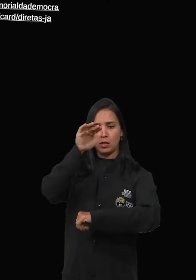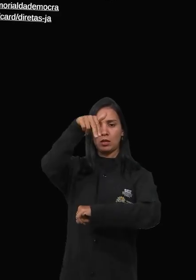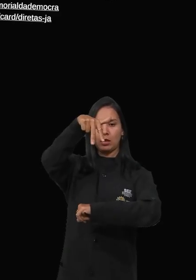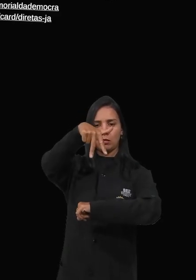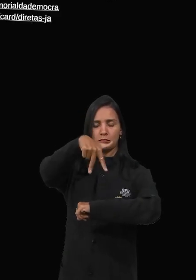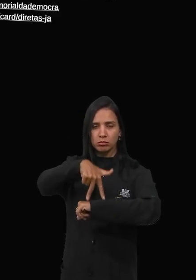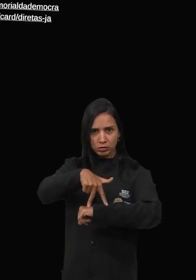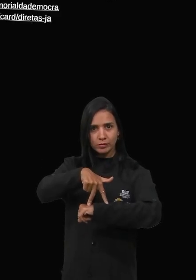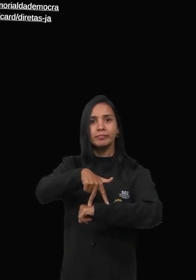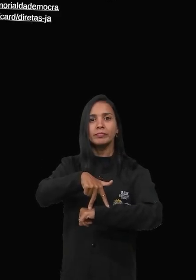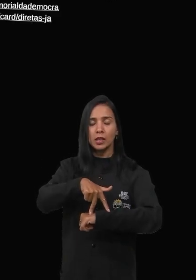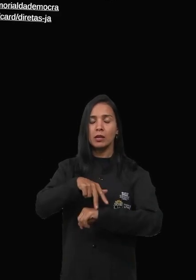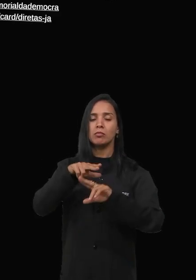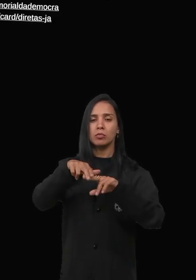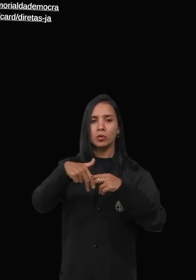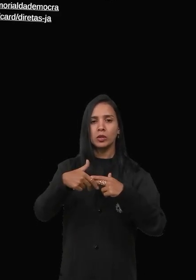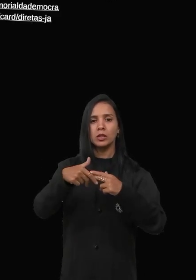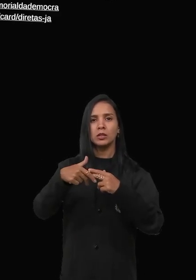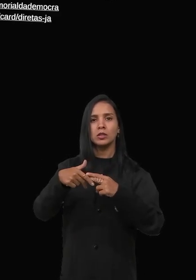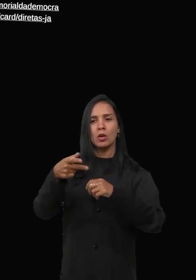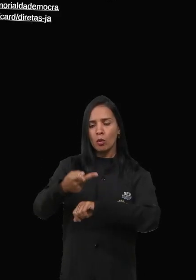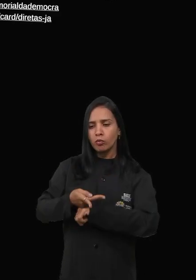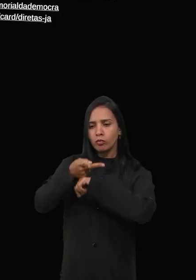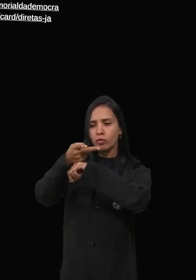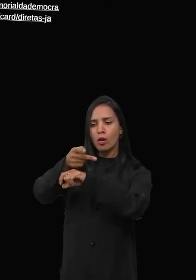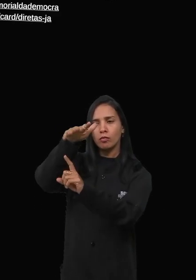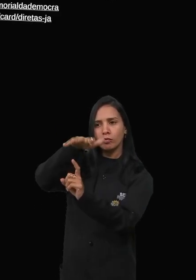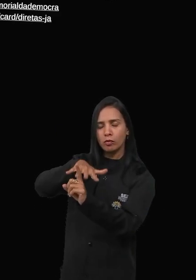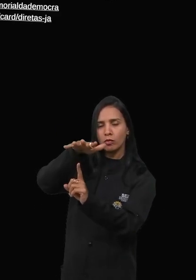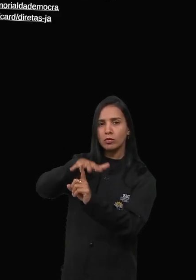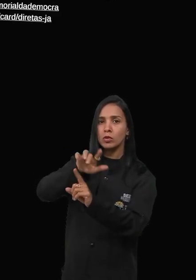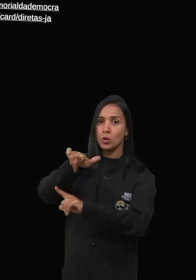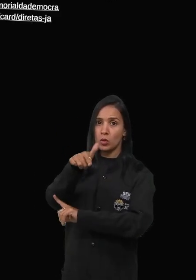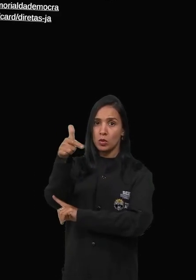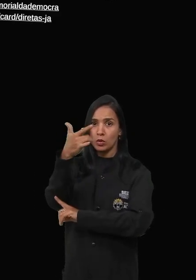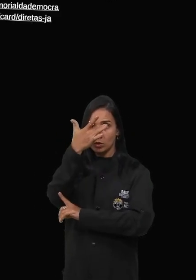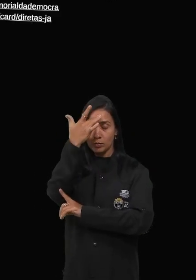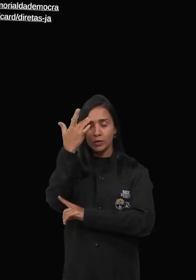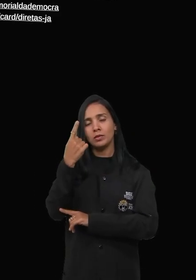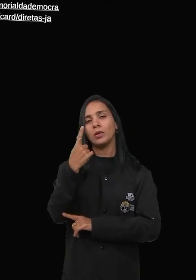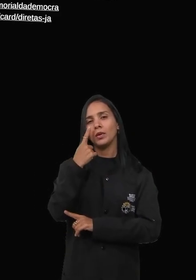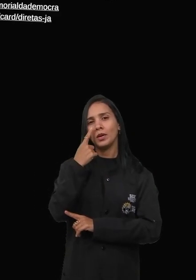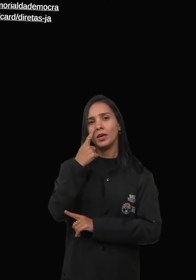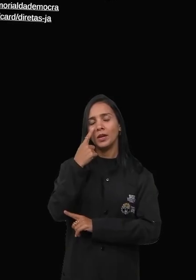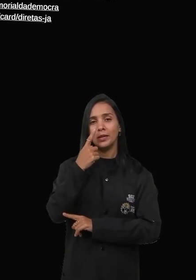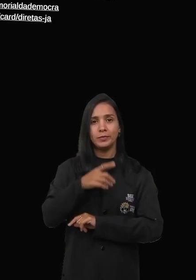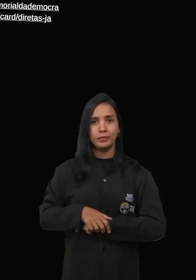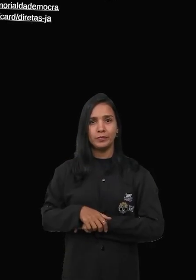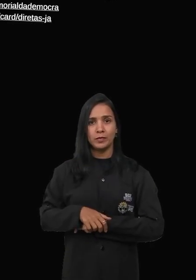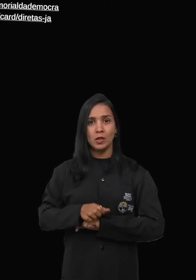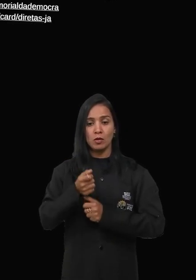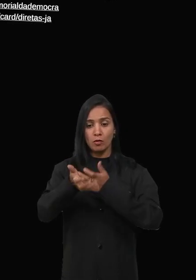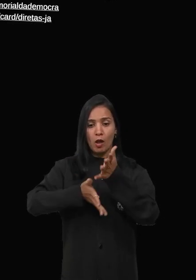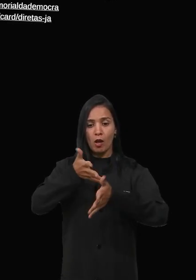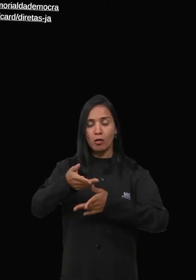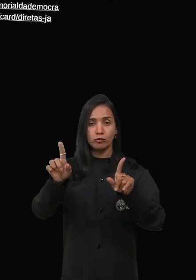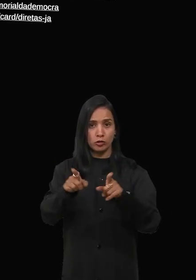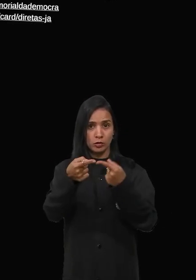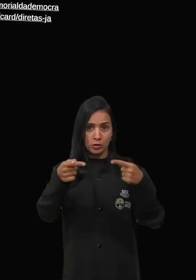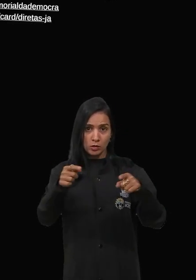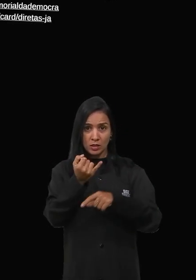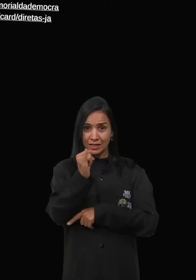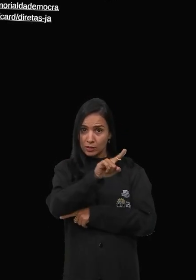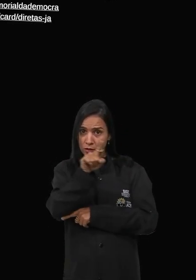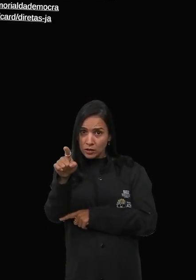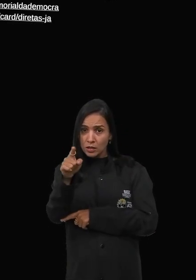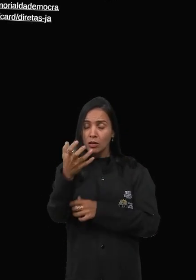homenageou figura importante como a militante Zuzu Angel. Ouça aí um trechinho dessa música e se você quiser saber mais, é só